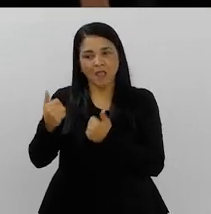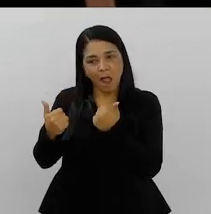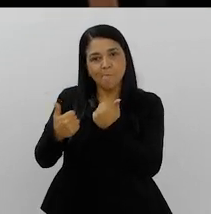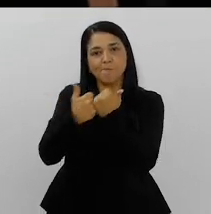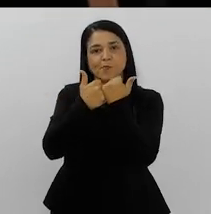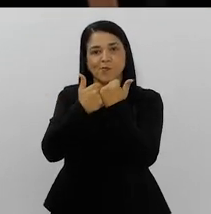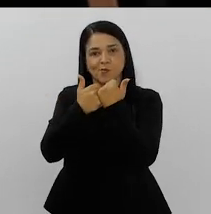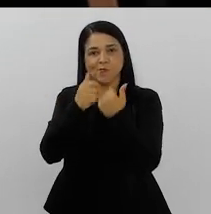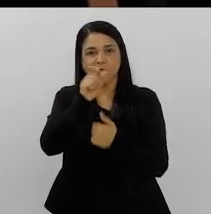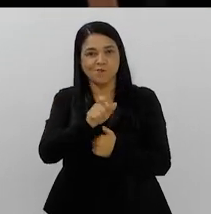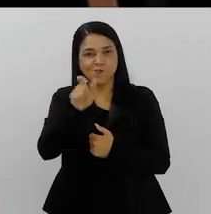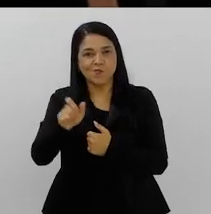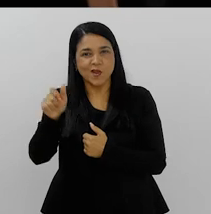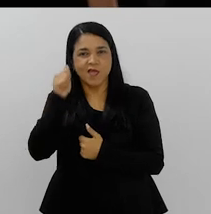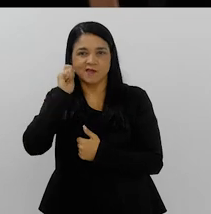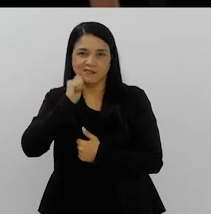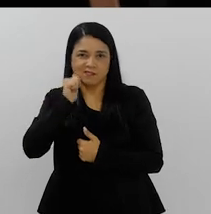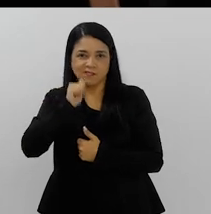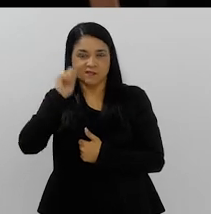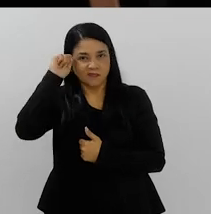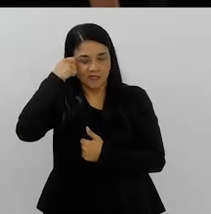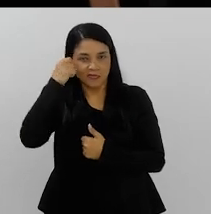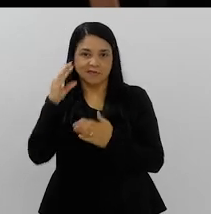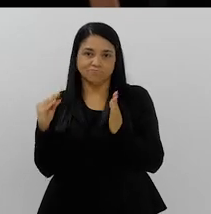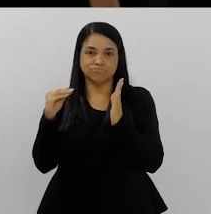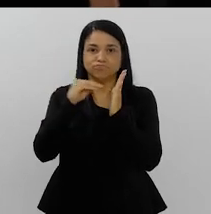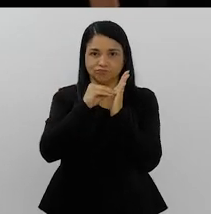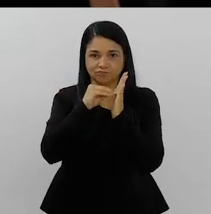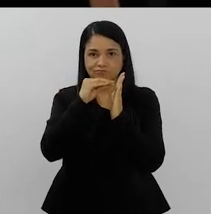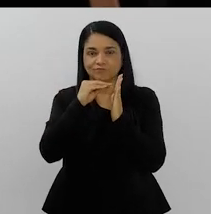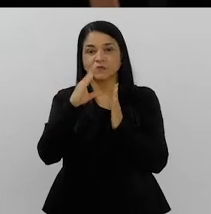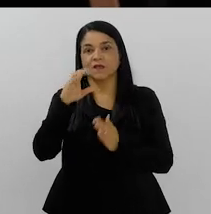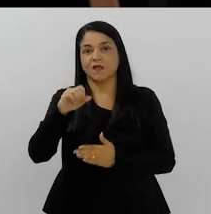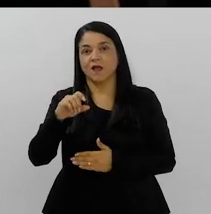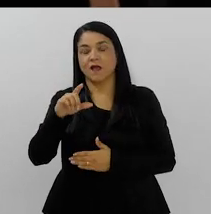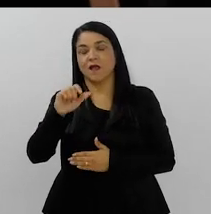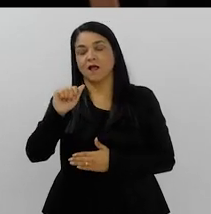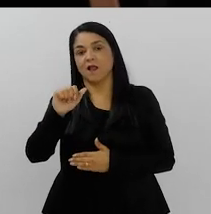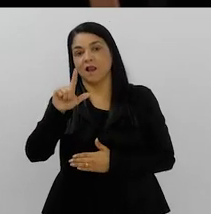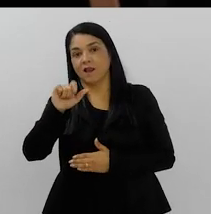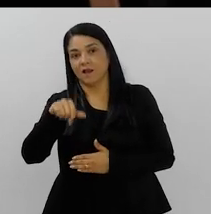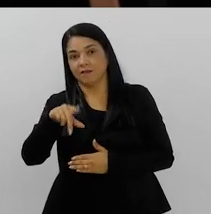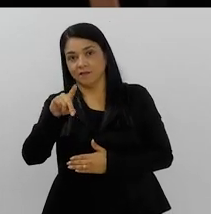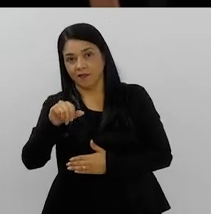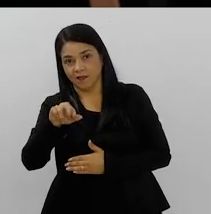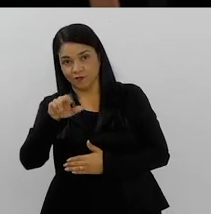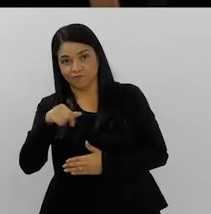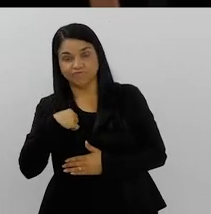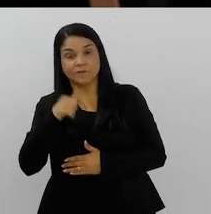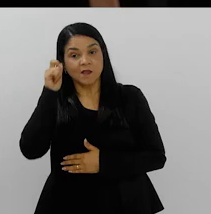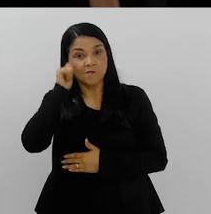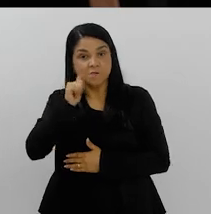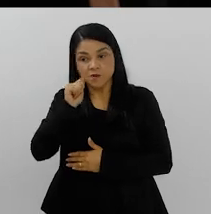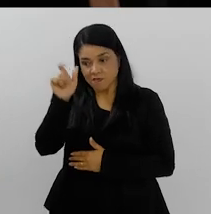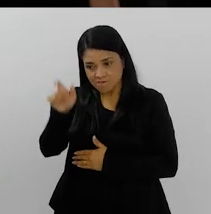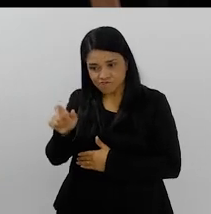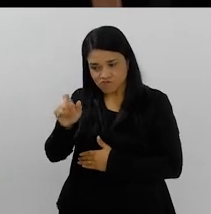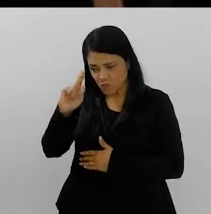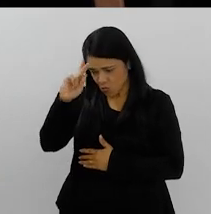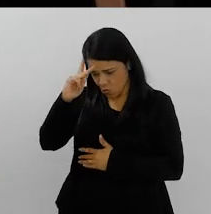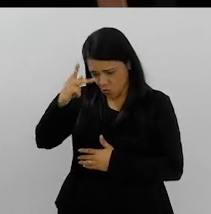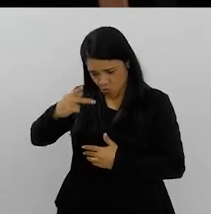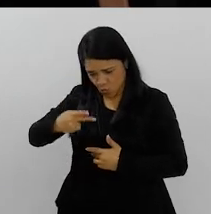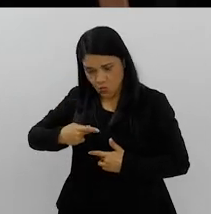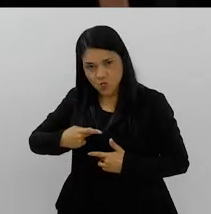queria maior quantidade de mulheres negras nesse calendário Porque a partir do momento que a mulher negra não se